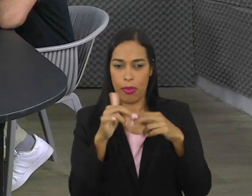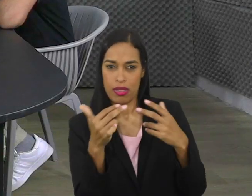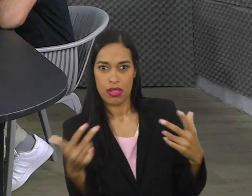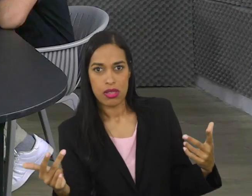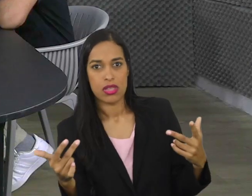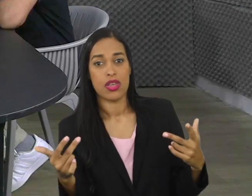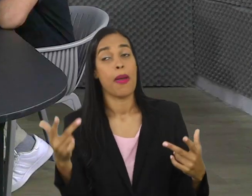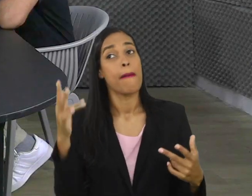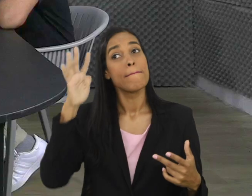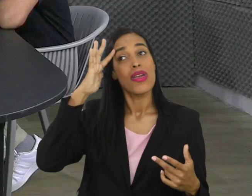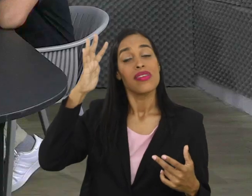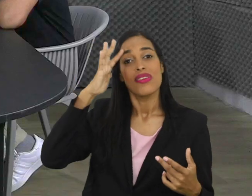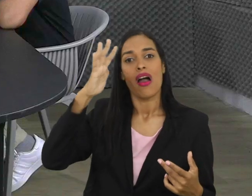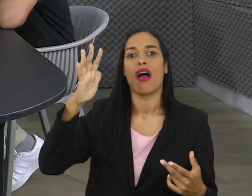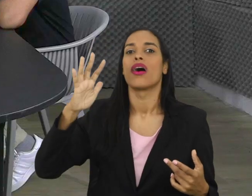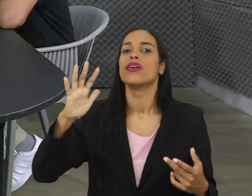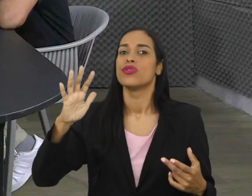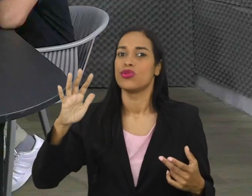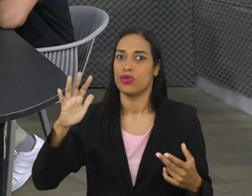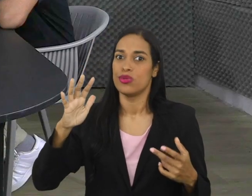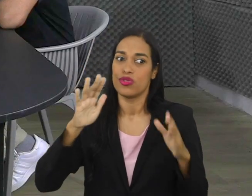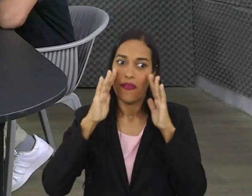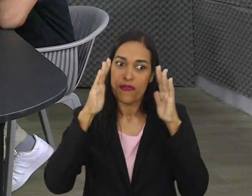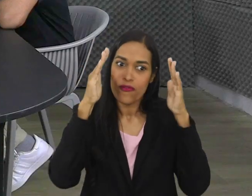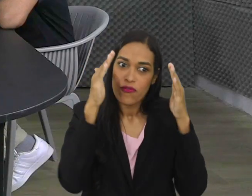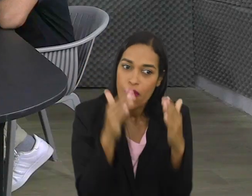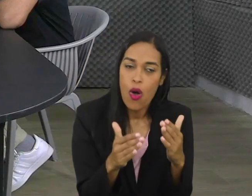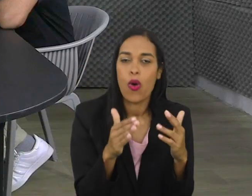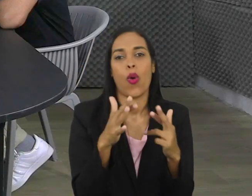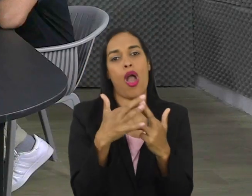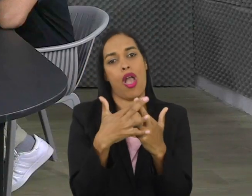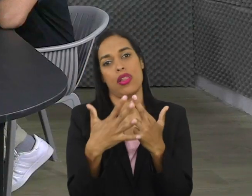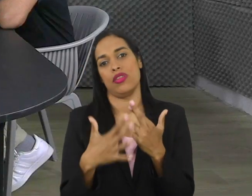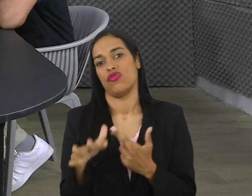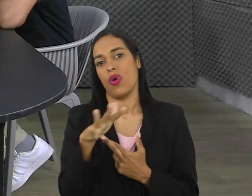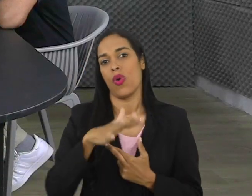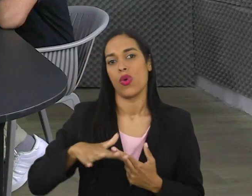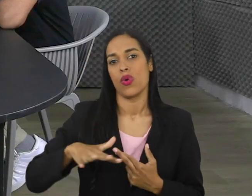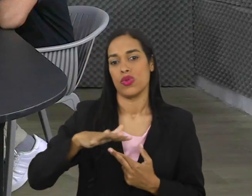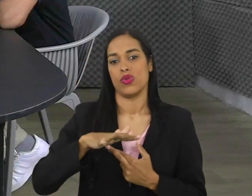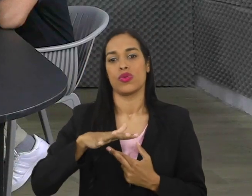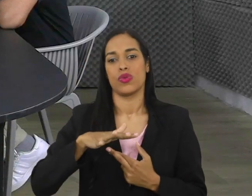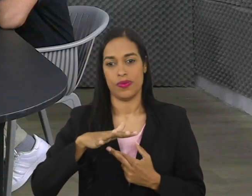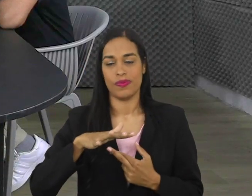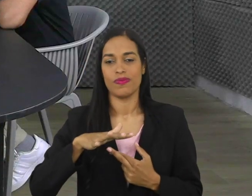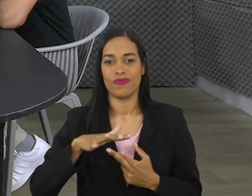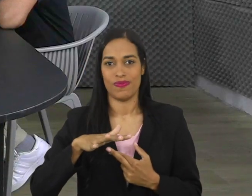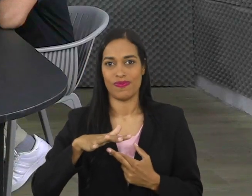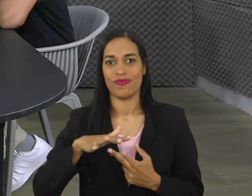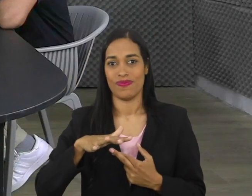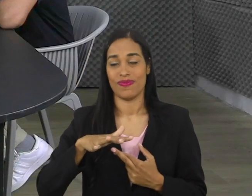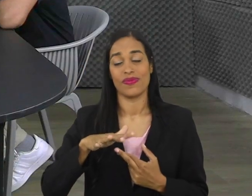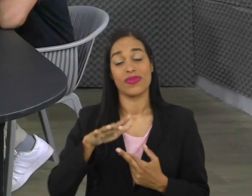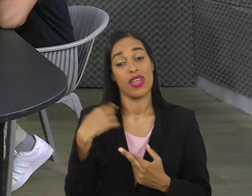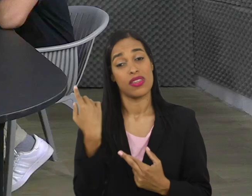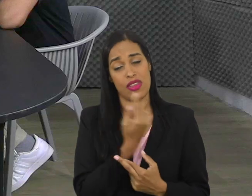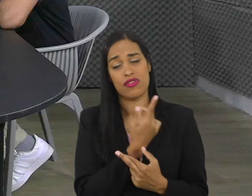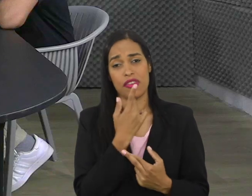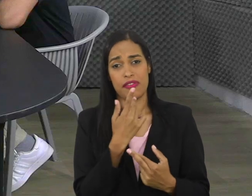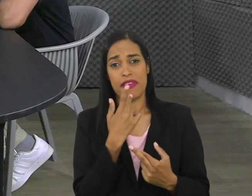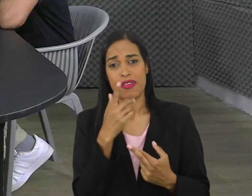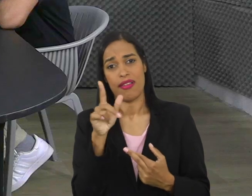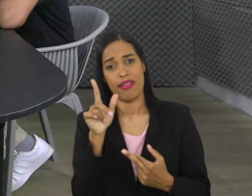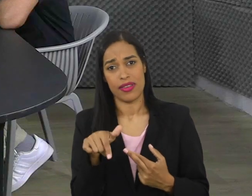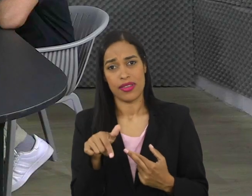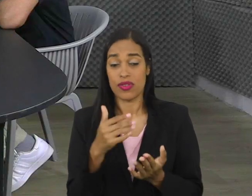são pensados dentro de uma lógica também religiosa. Então, existe uma função tribal nesses instrumentos. E aí a gente vai